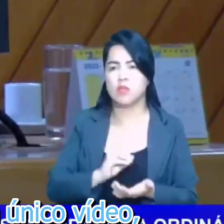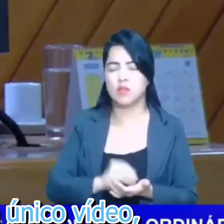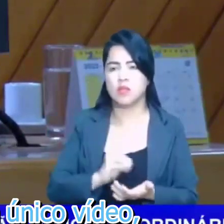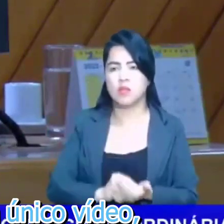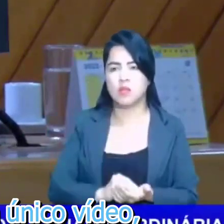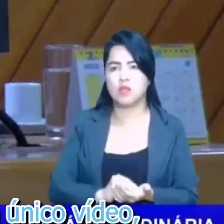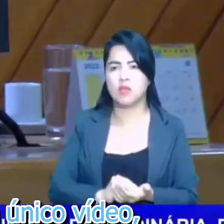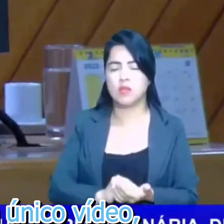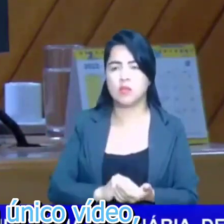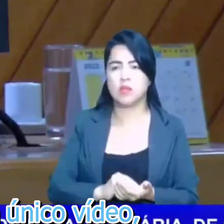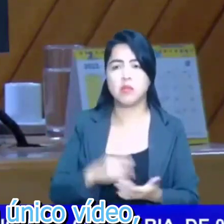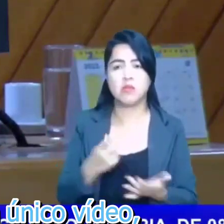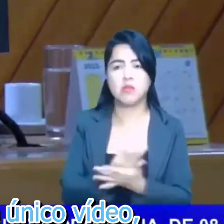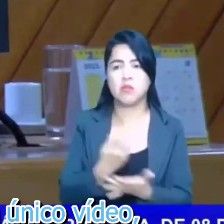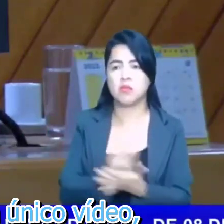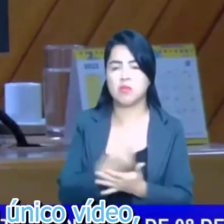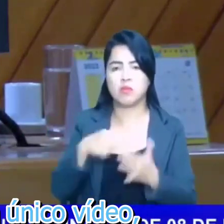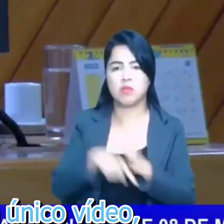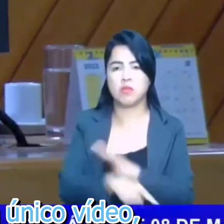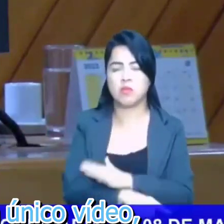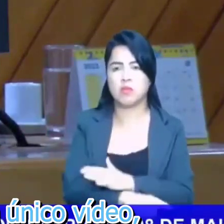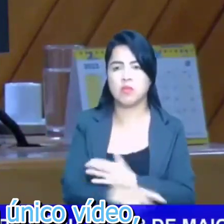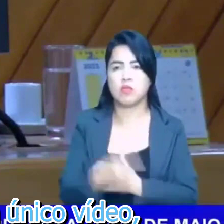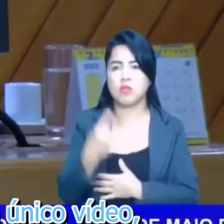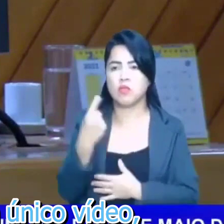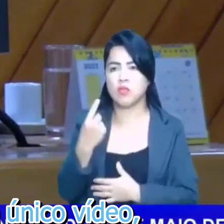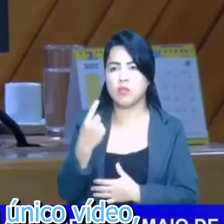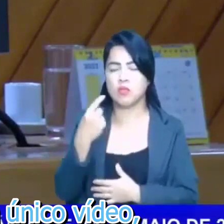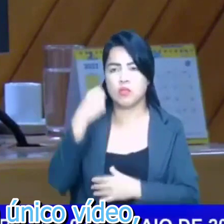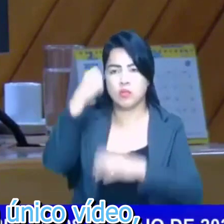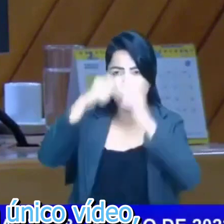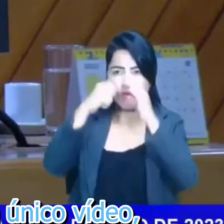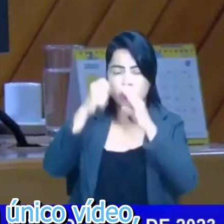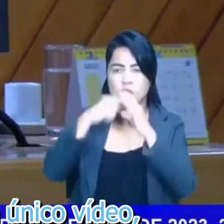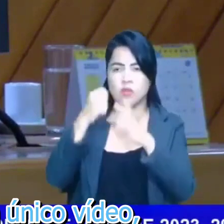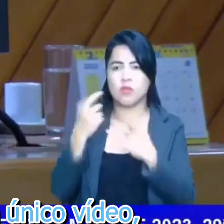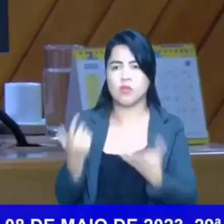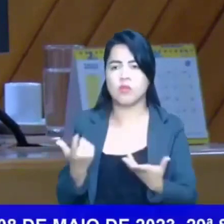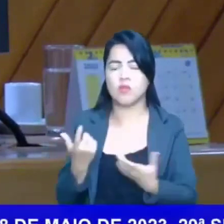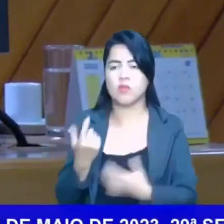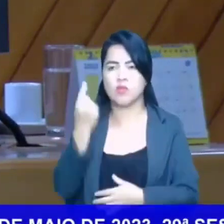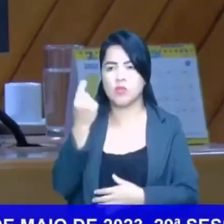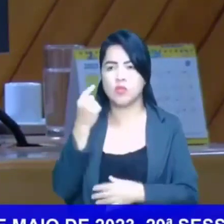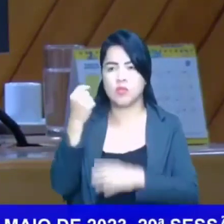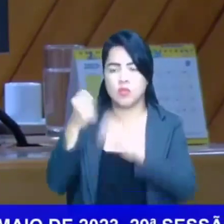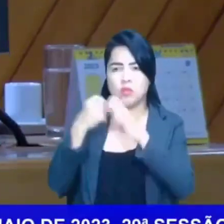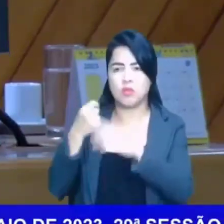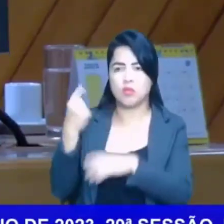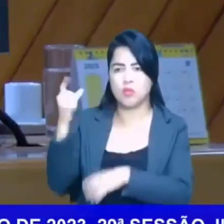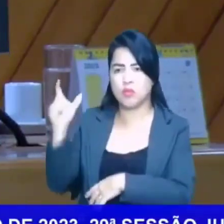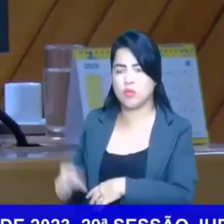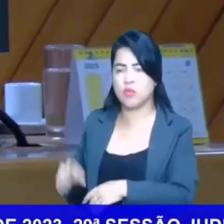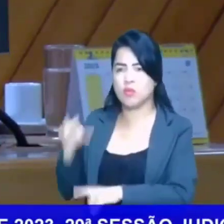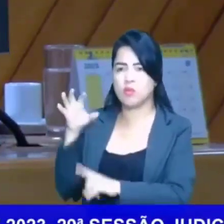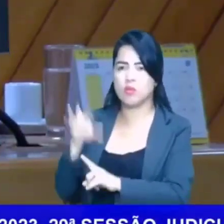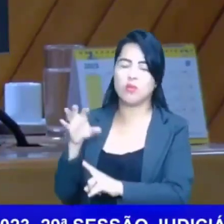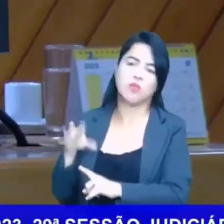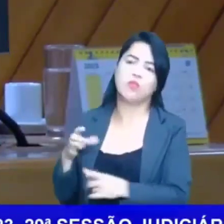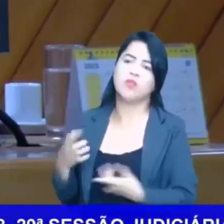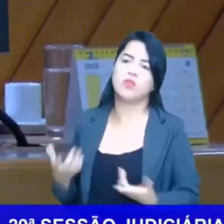de gravidade do ato consistente em um único vídeo e de um único influenciador